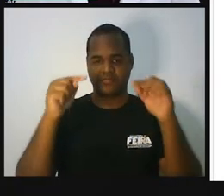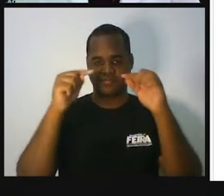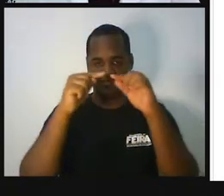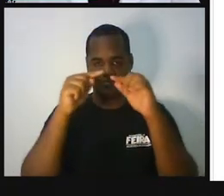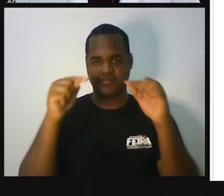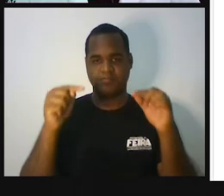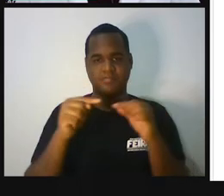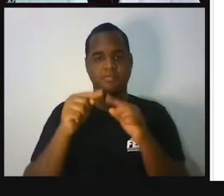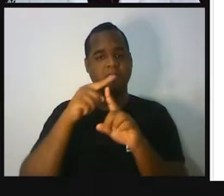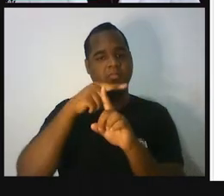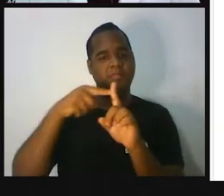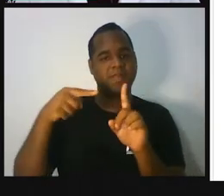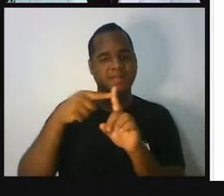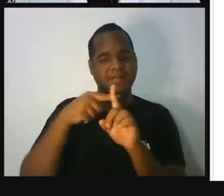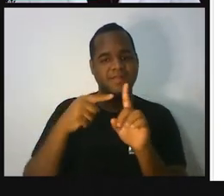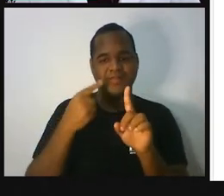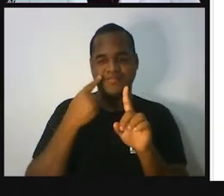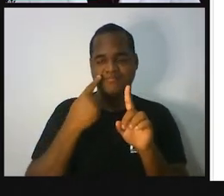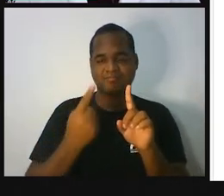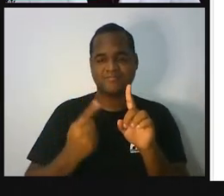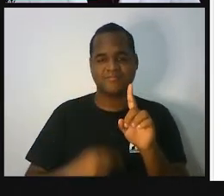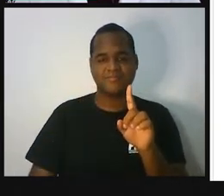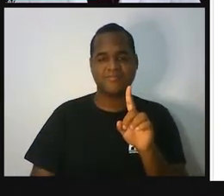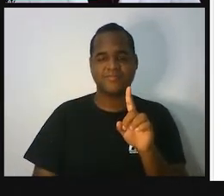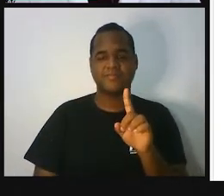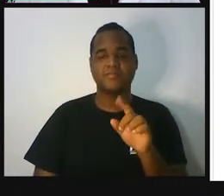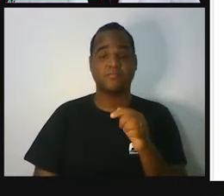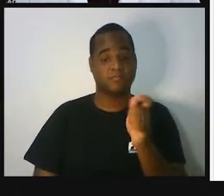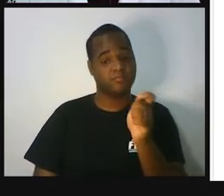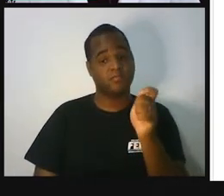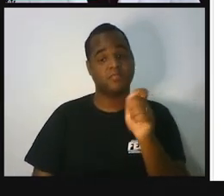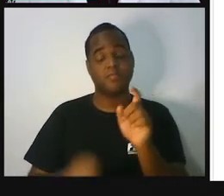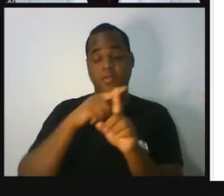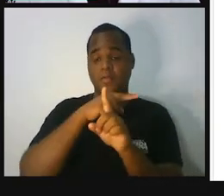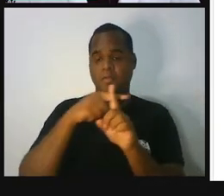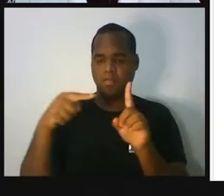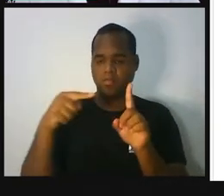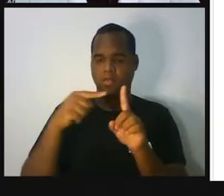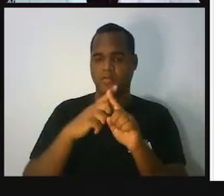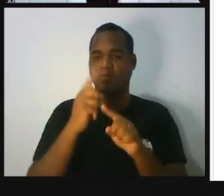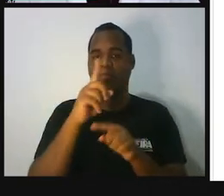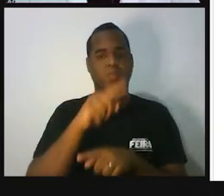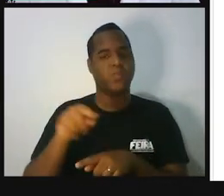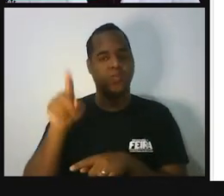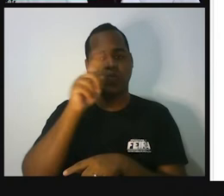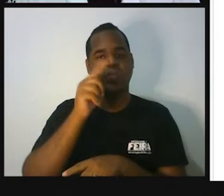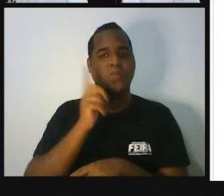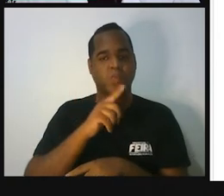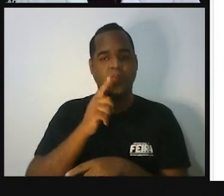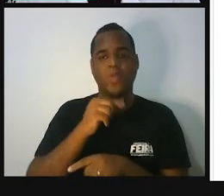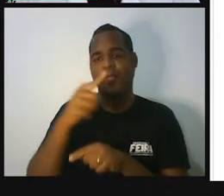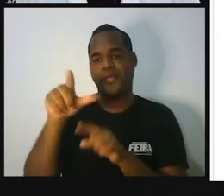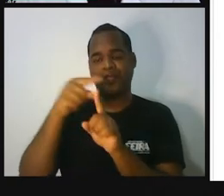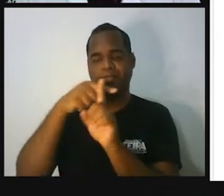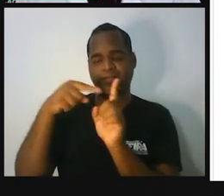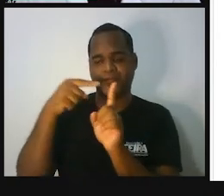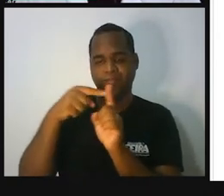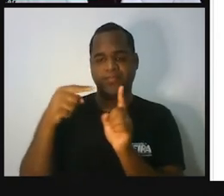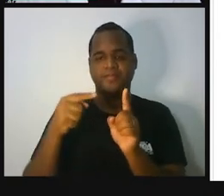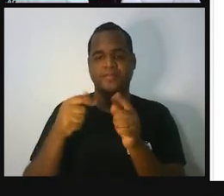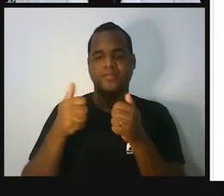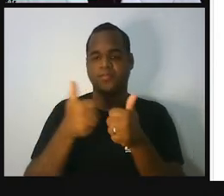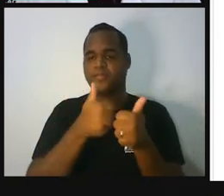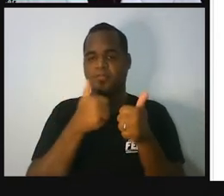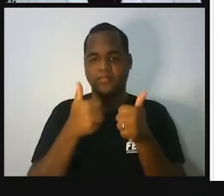daquele primeiro ali o bom é meia volta se o primeiro é uma volta e esse aqui metade